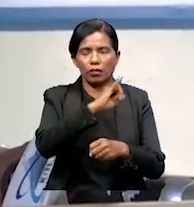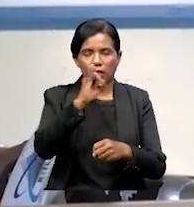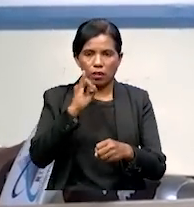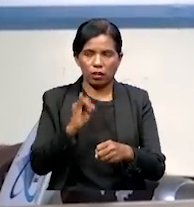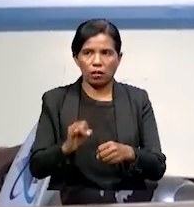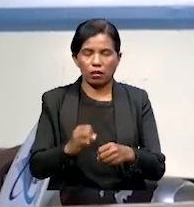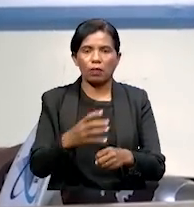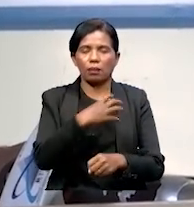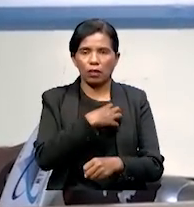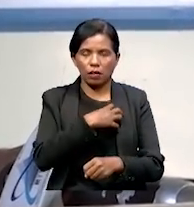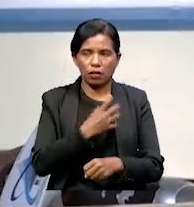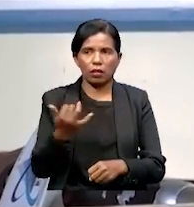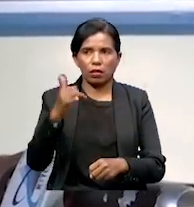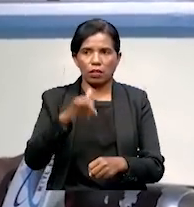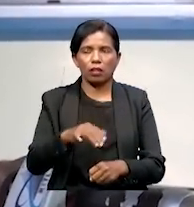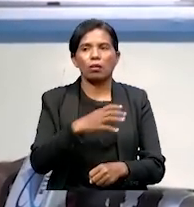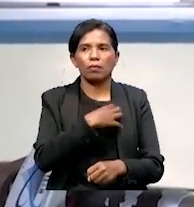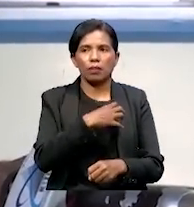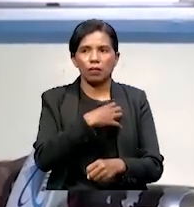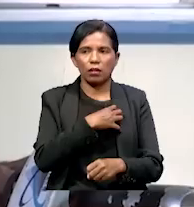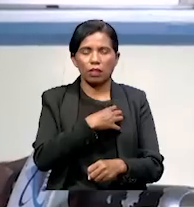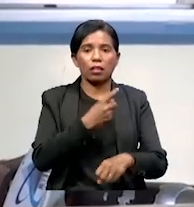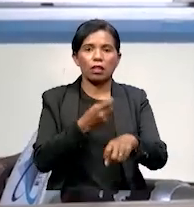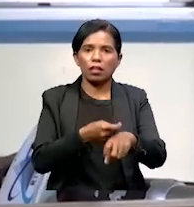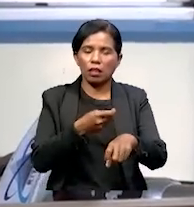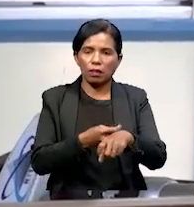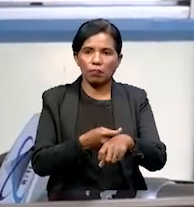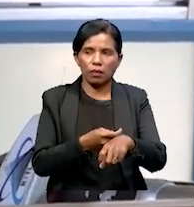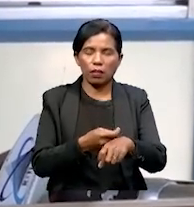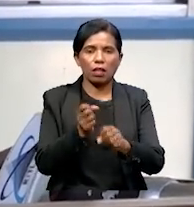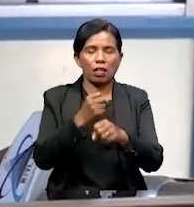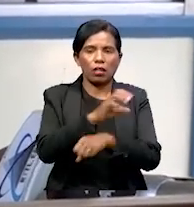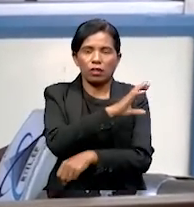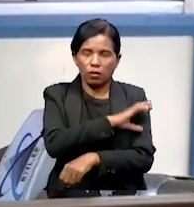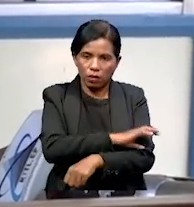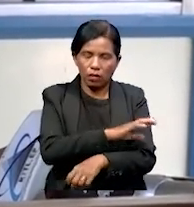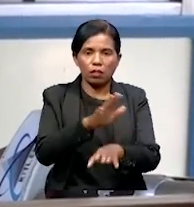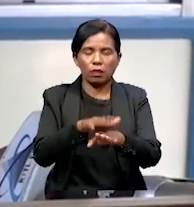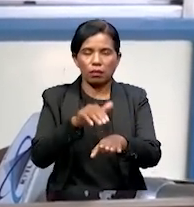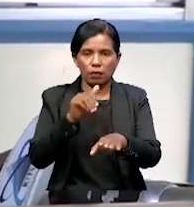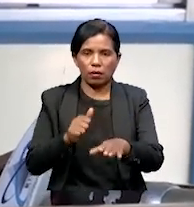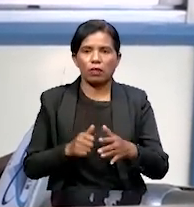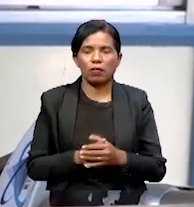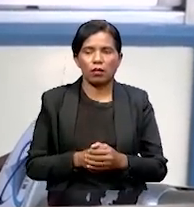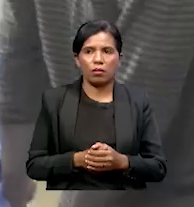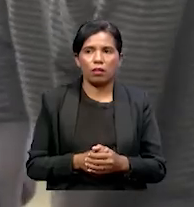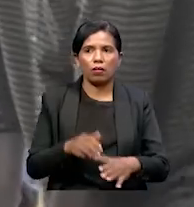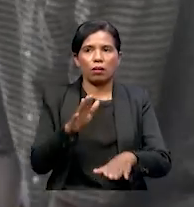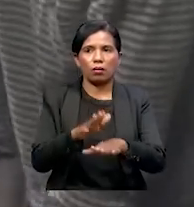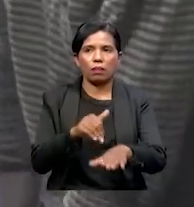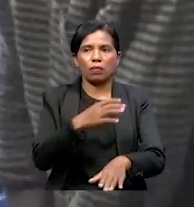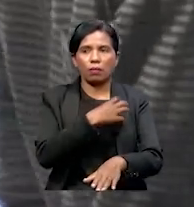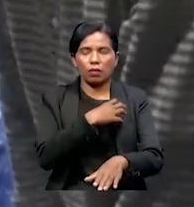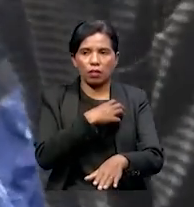ba polícia sira. E a polícia nebe momento halu segurança neba precisamente bolo e bele bele mos bolo